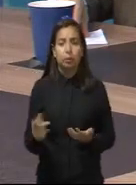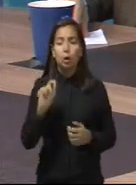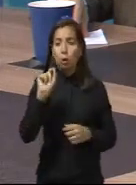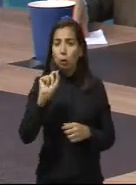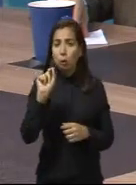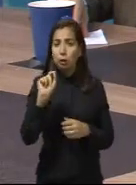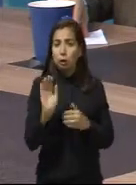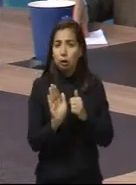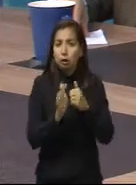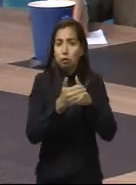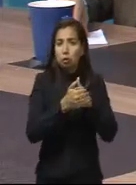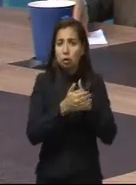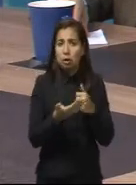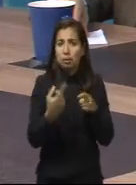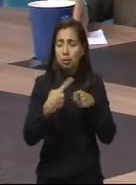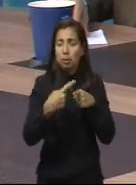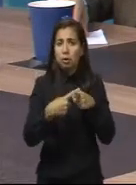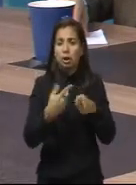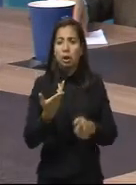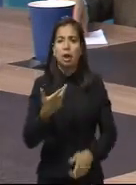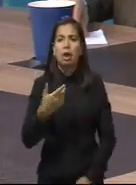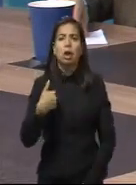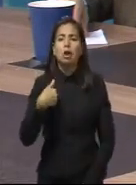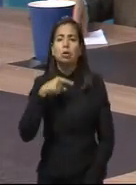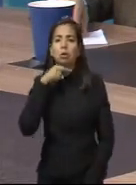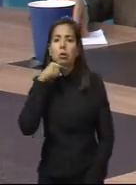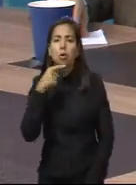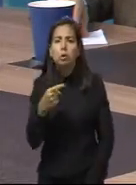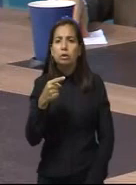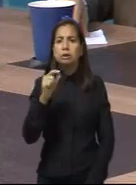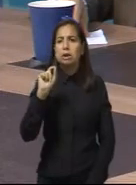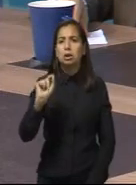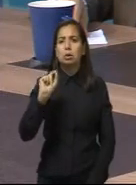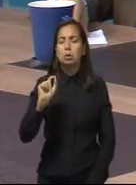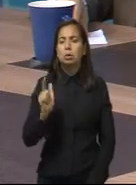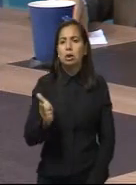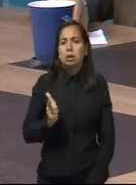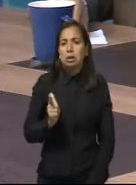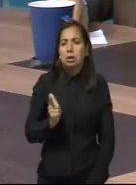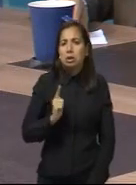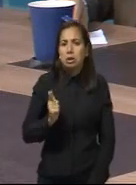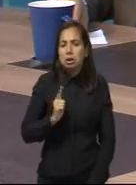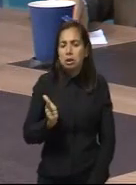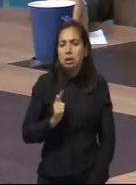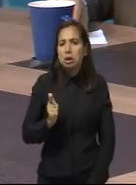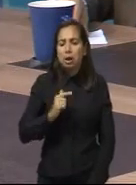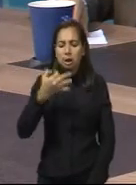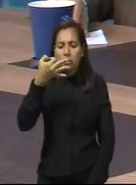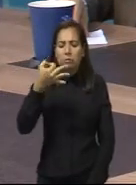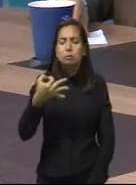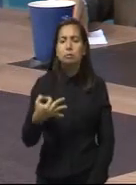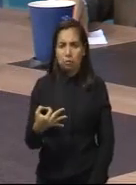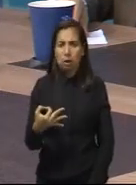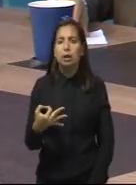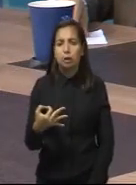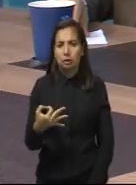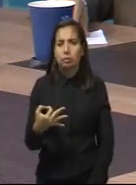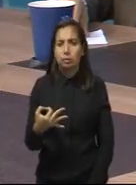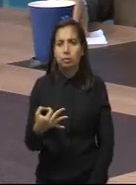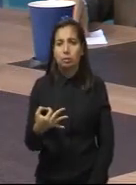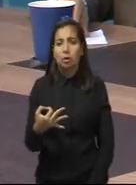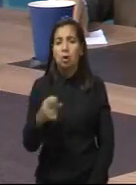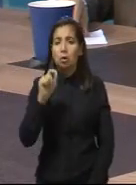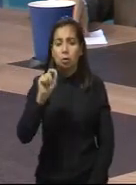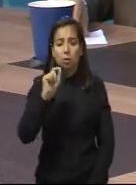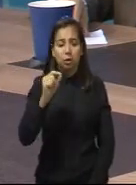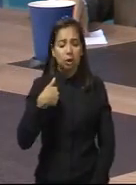o magistrado pode dizer: eu não consigo viver com a dignidade que eu imagino que eu deva ter. Que o cargo exige. Que